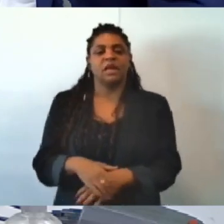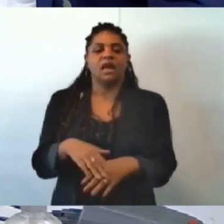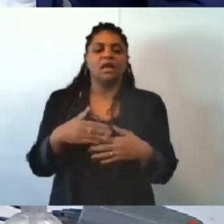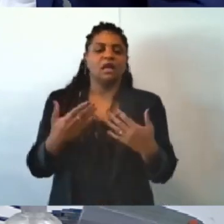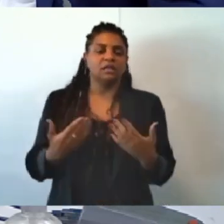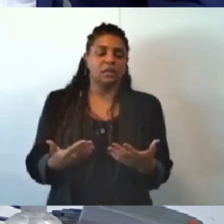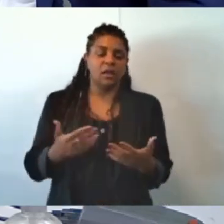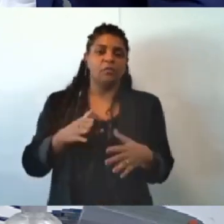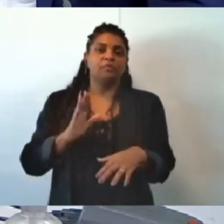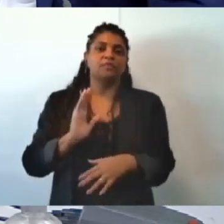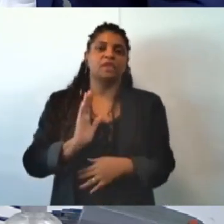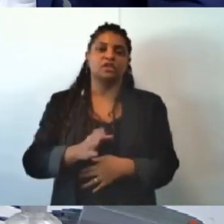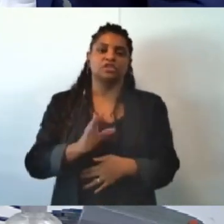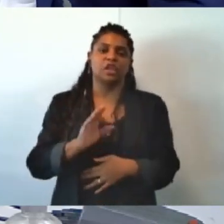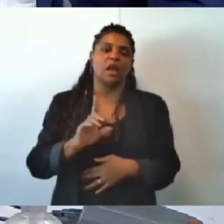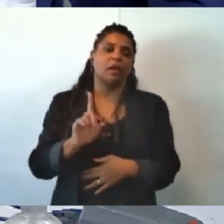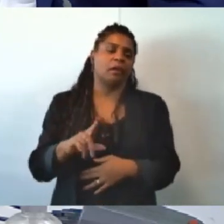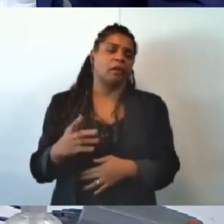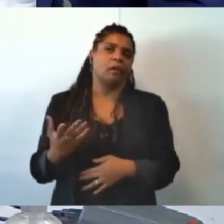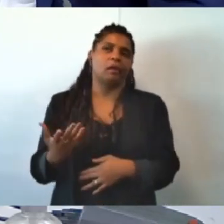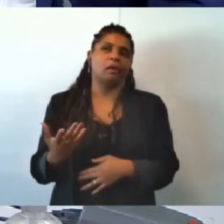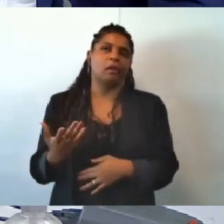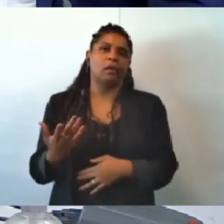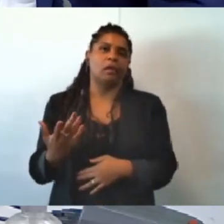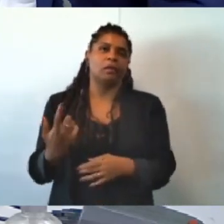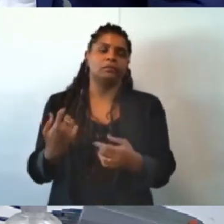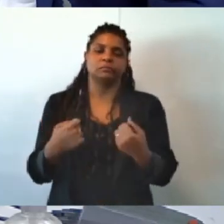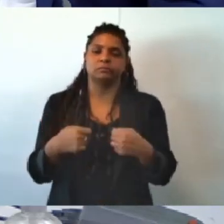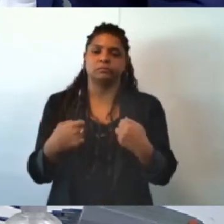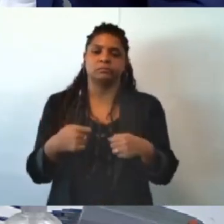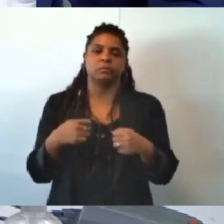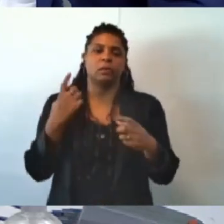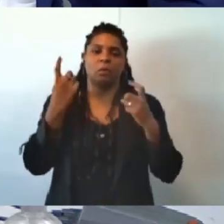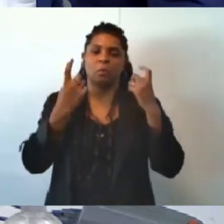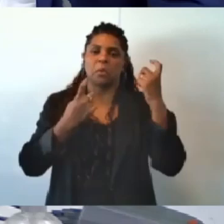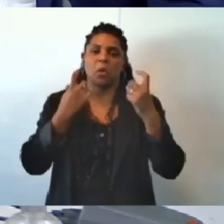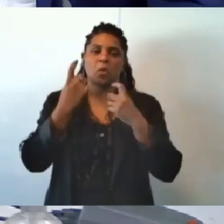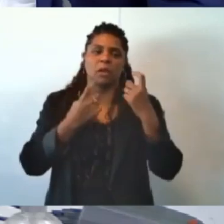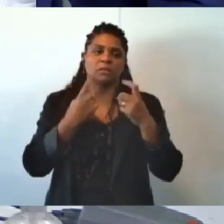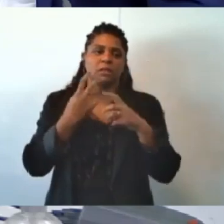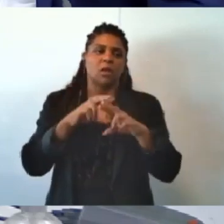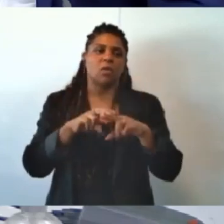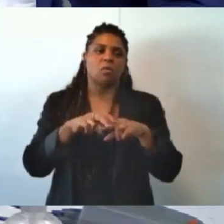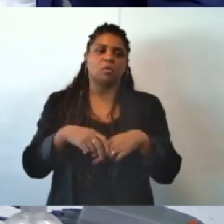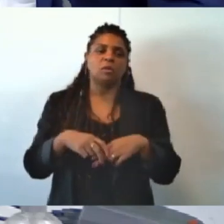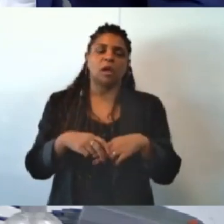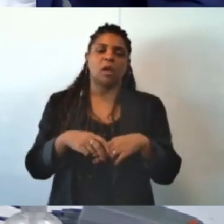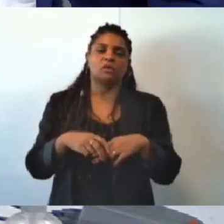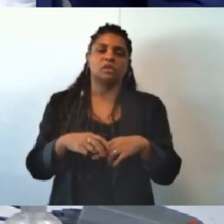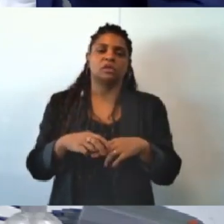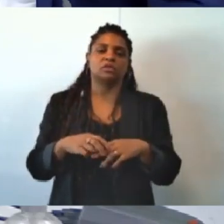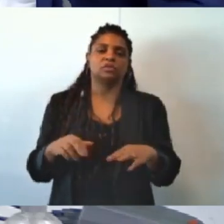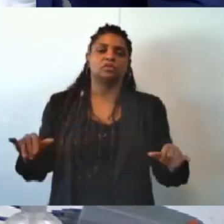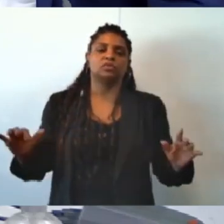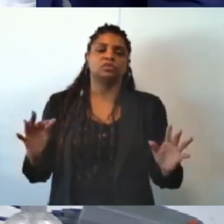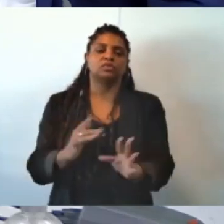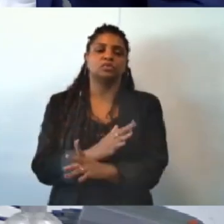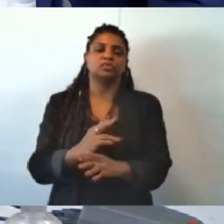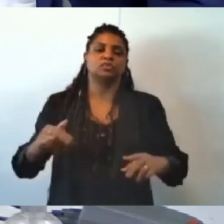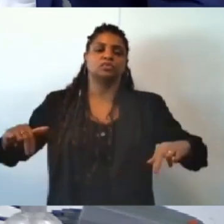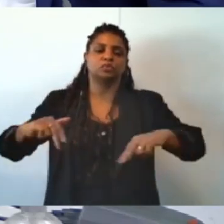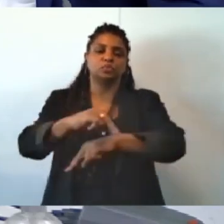teríamos que ter uma preocupação muito grande na questão da fluidez, dessas mudanças, né, dos